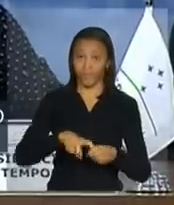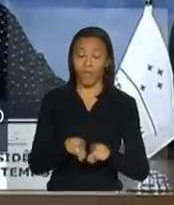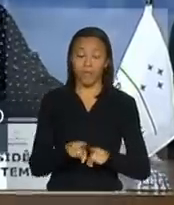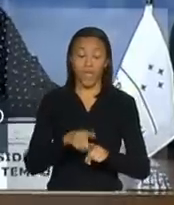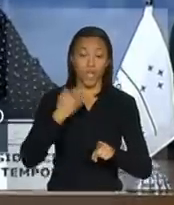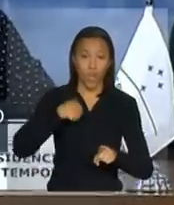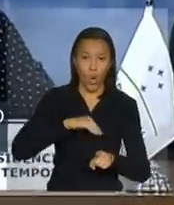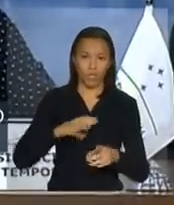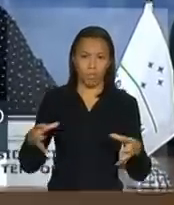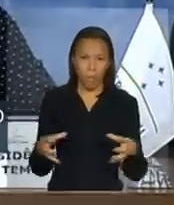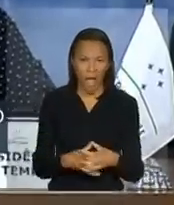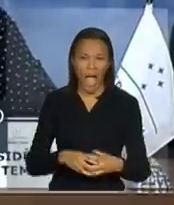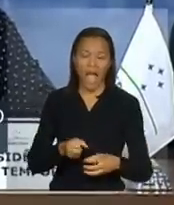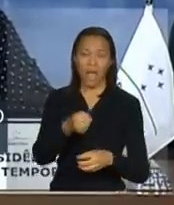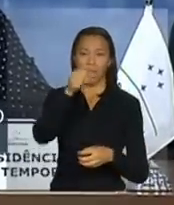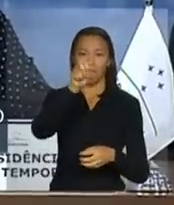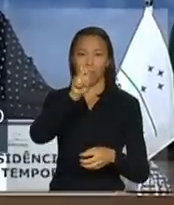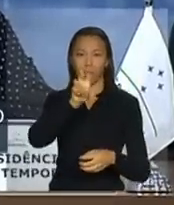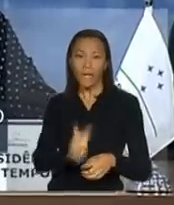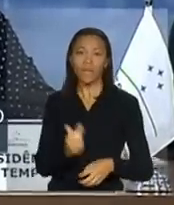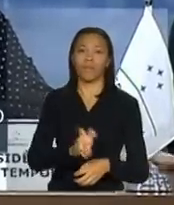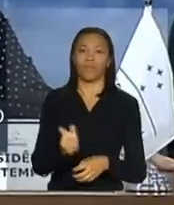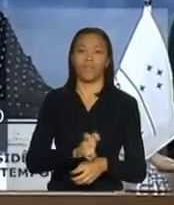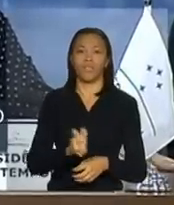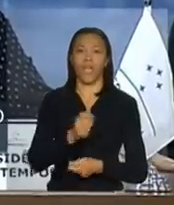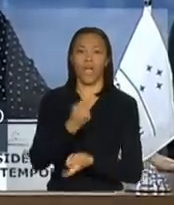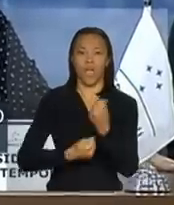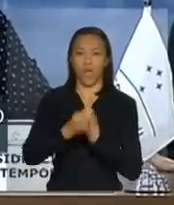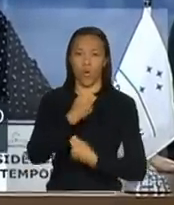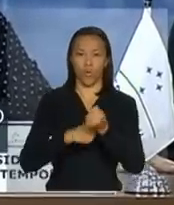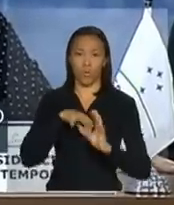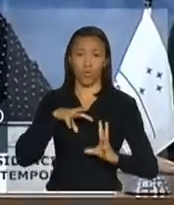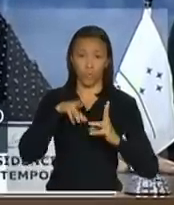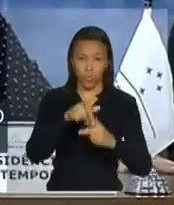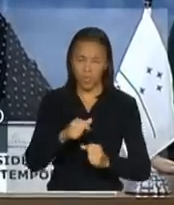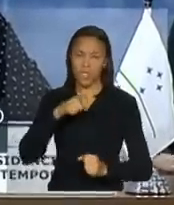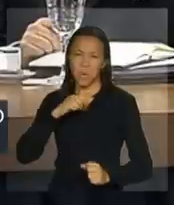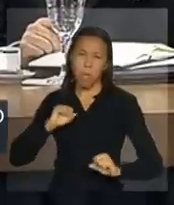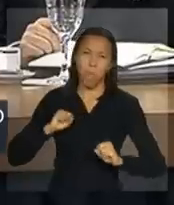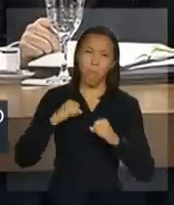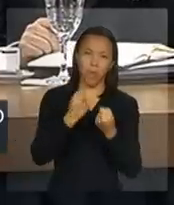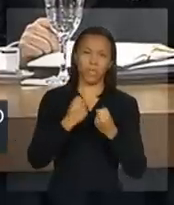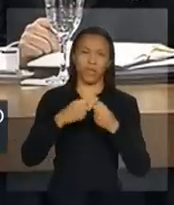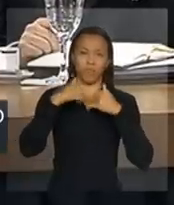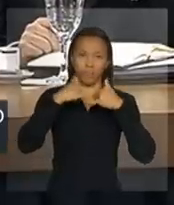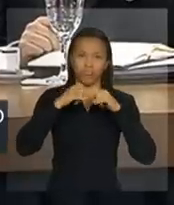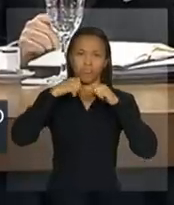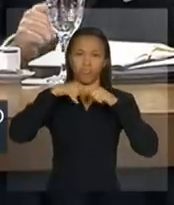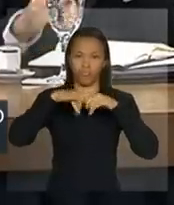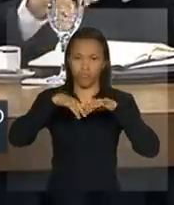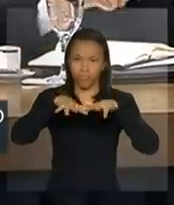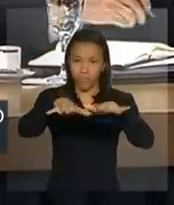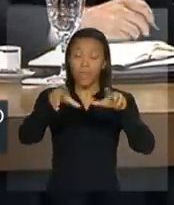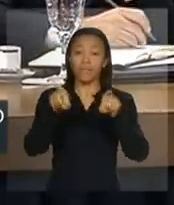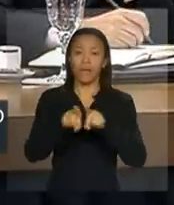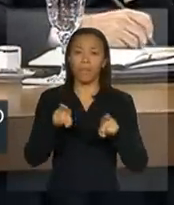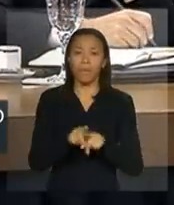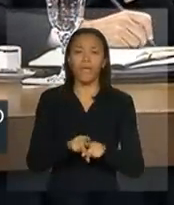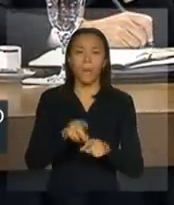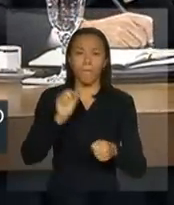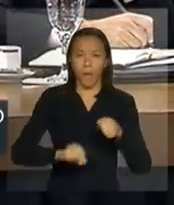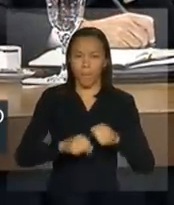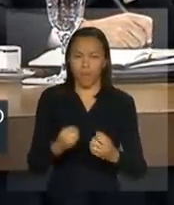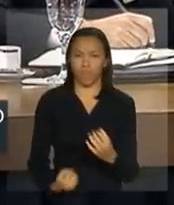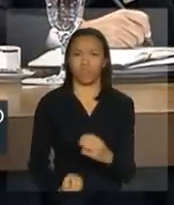a quinta economia do mundo. Dispomos de enorme potencial energético e de ampla capacidade de produção de